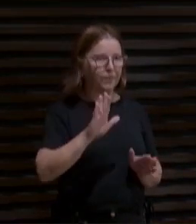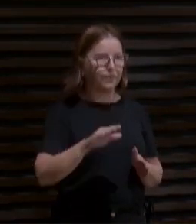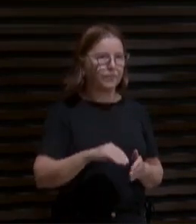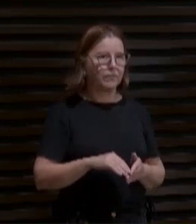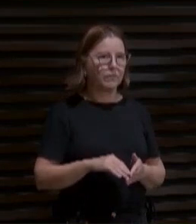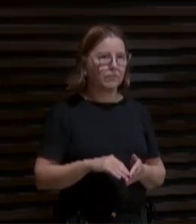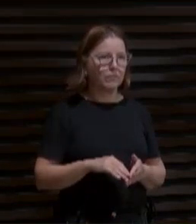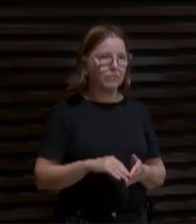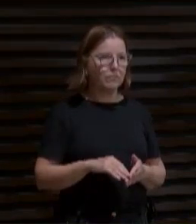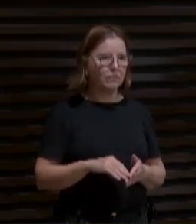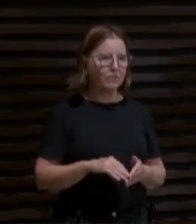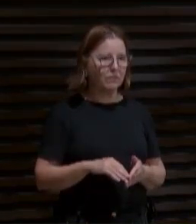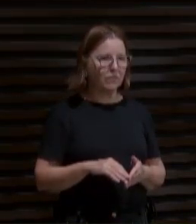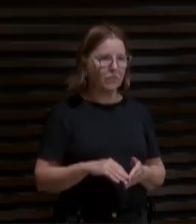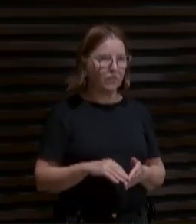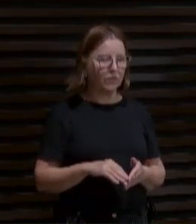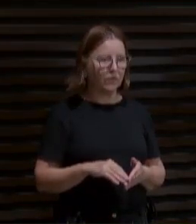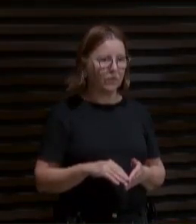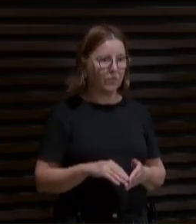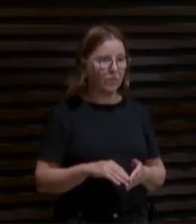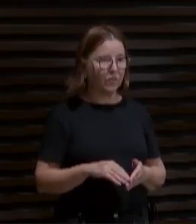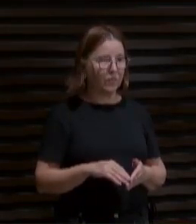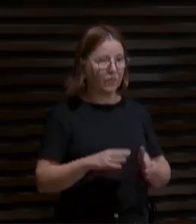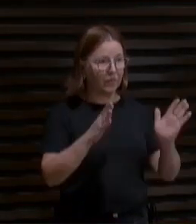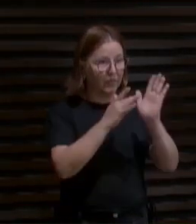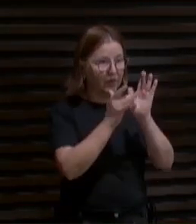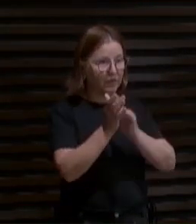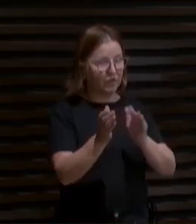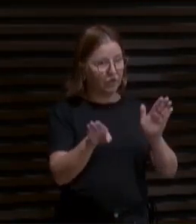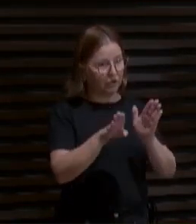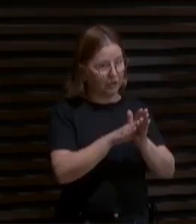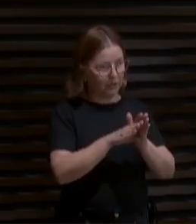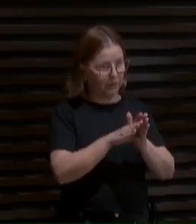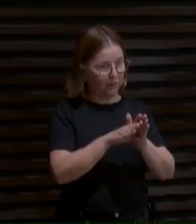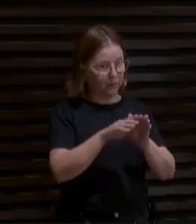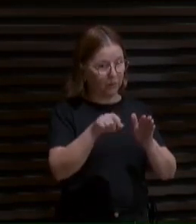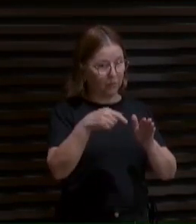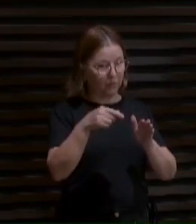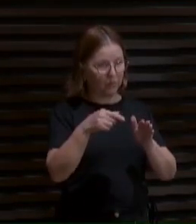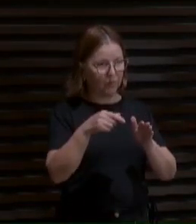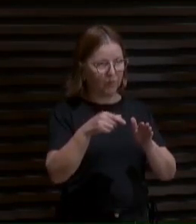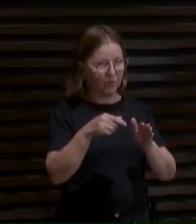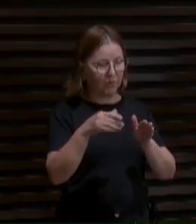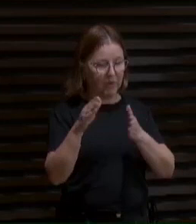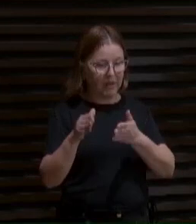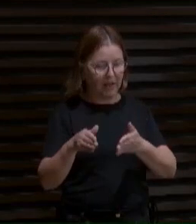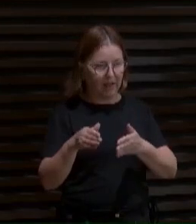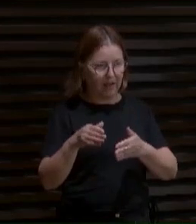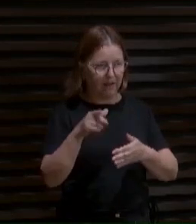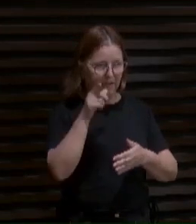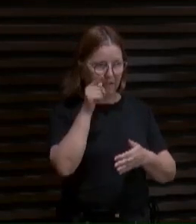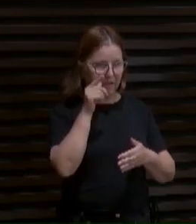ele chegado à outra margem, a terra dos Gadarenos,